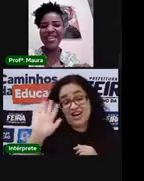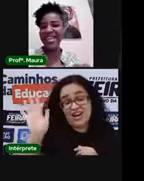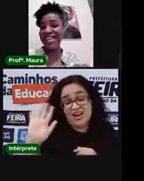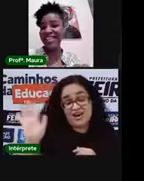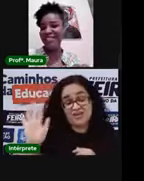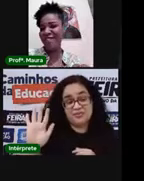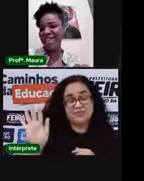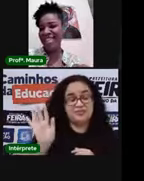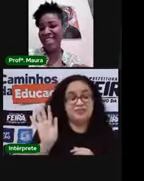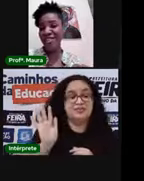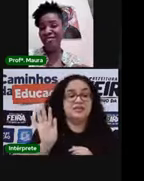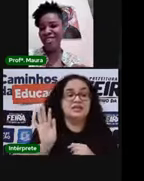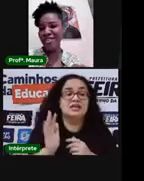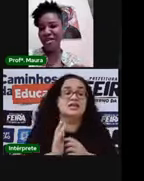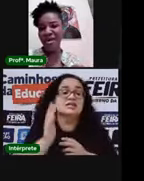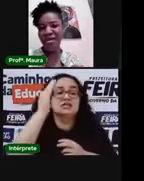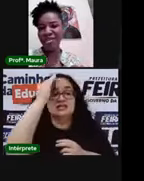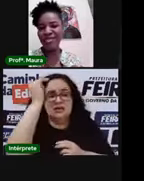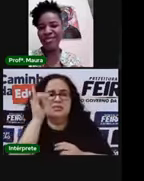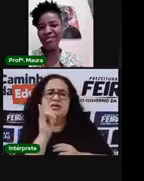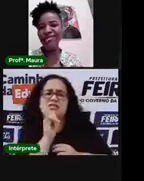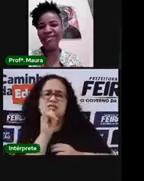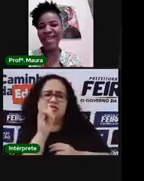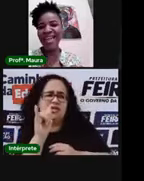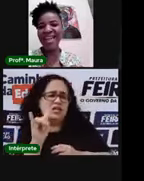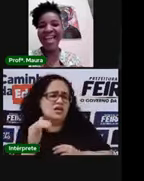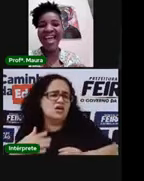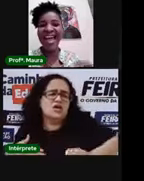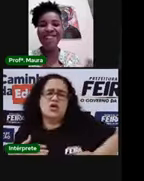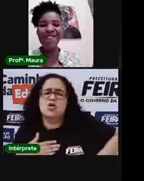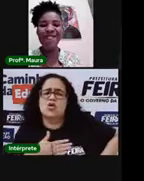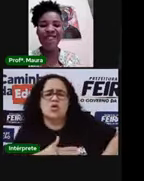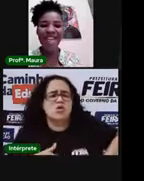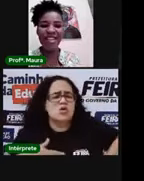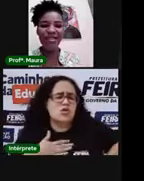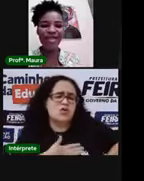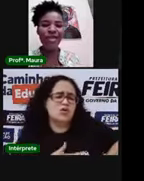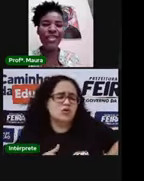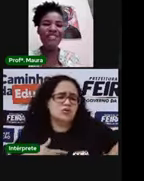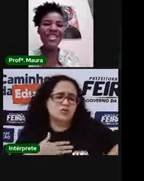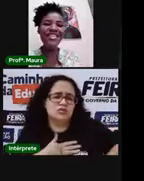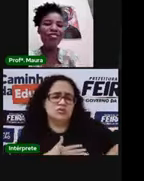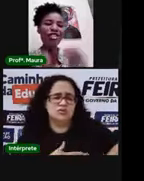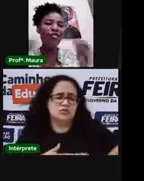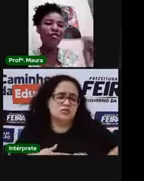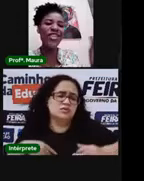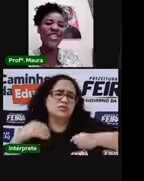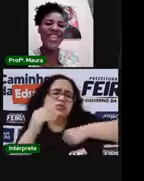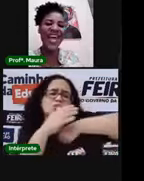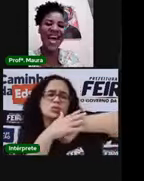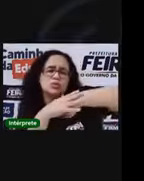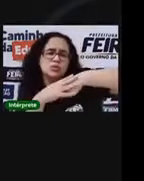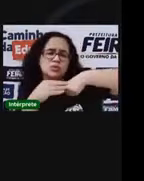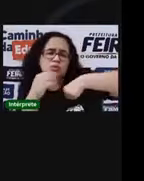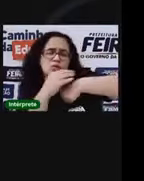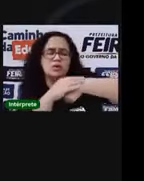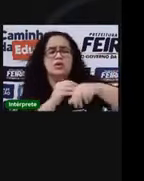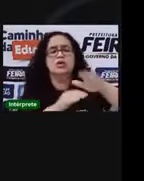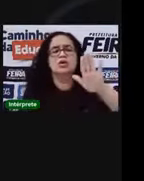sabe? Que a gente fala assim, eu te gosto, não é? Afeto é toda a dimensão de